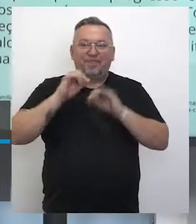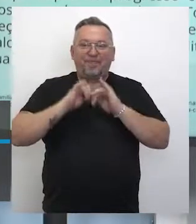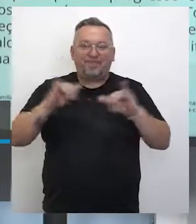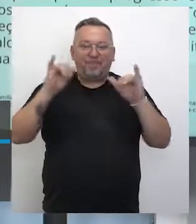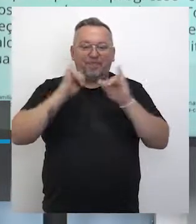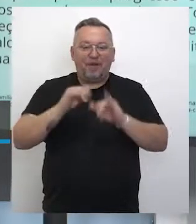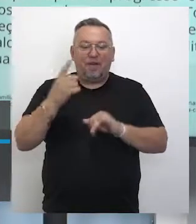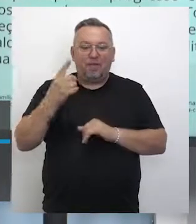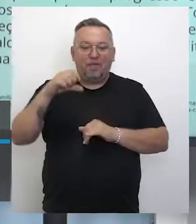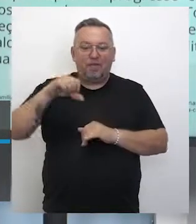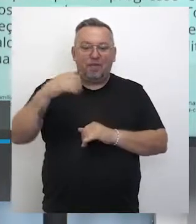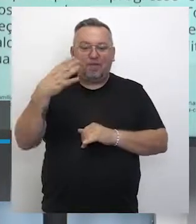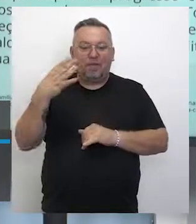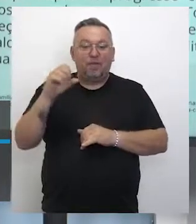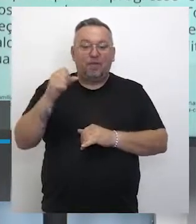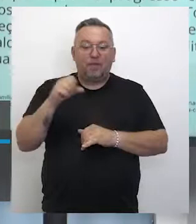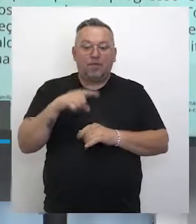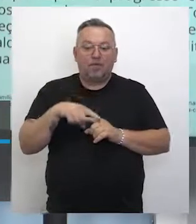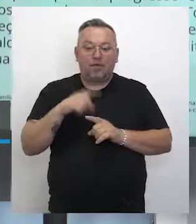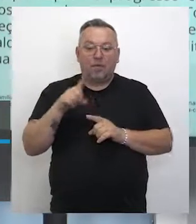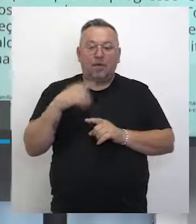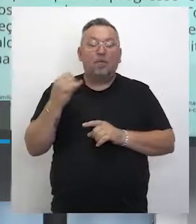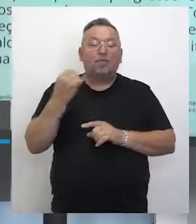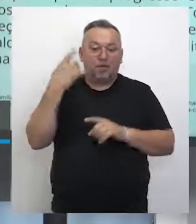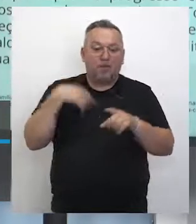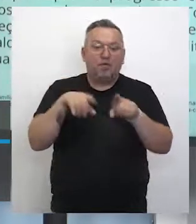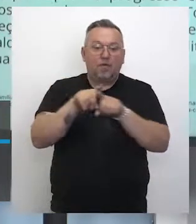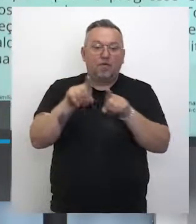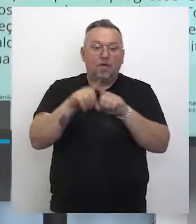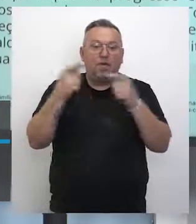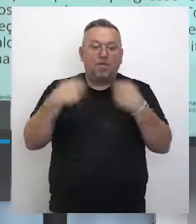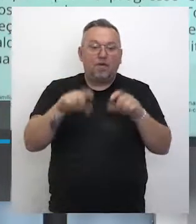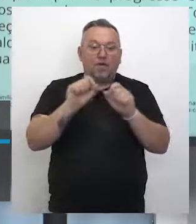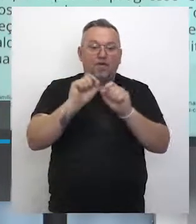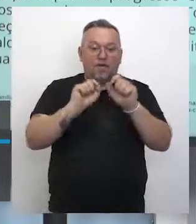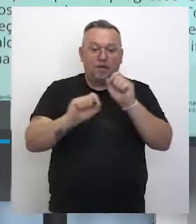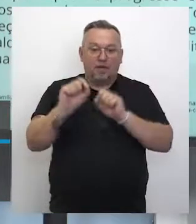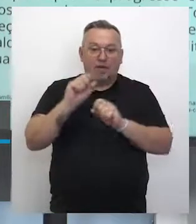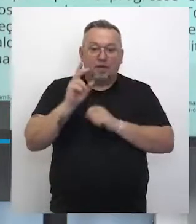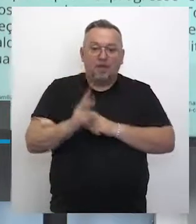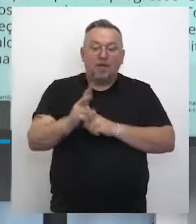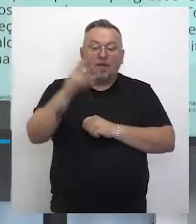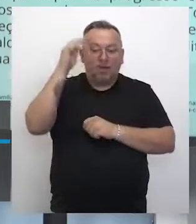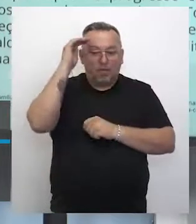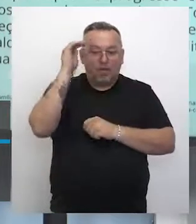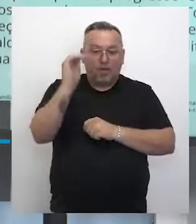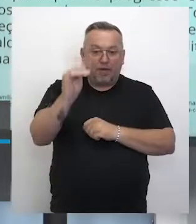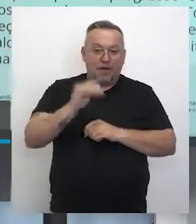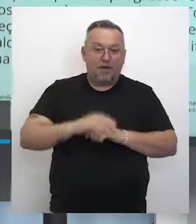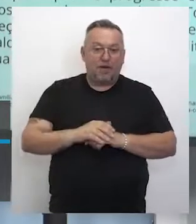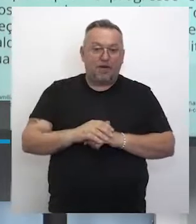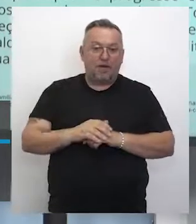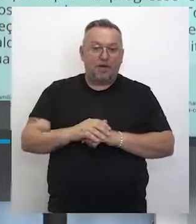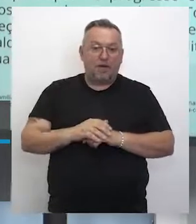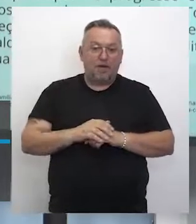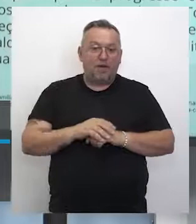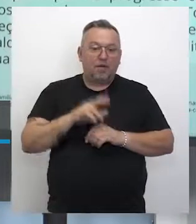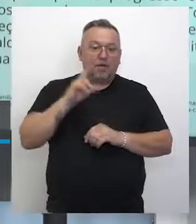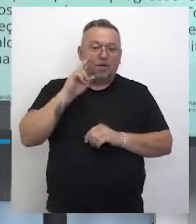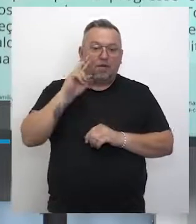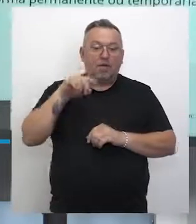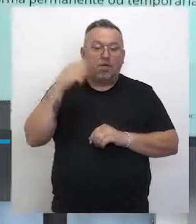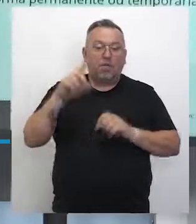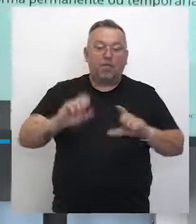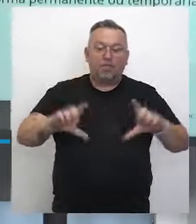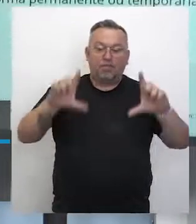aí de 1948, que é super importante e deve ser sempre respeitada. Vamos lá para a próxima tela,